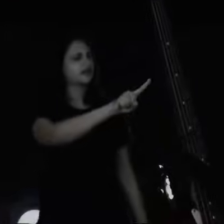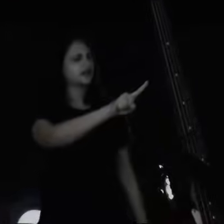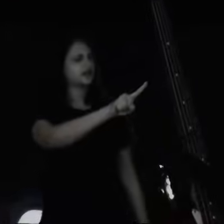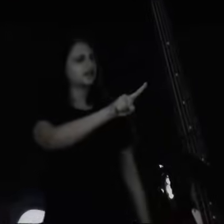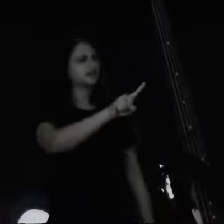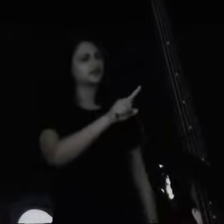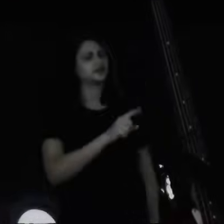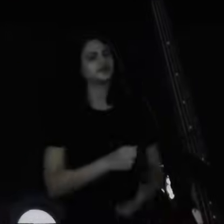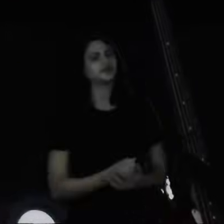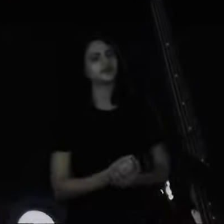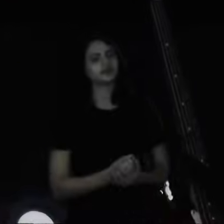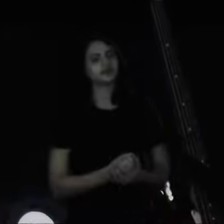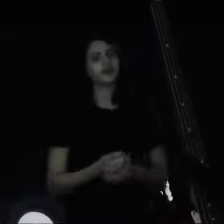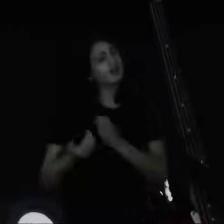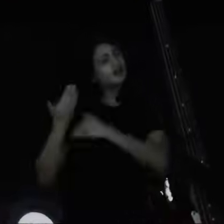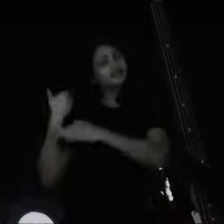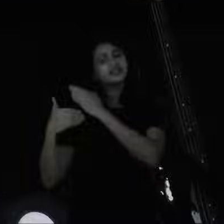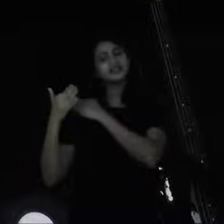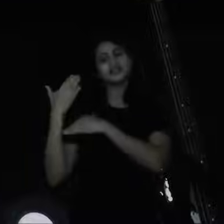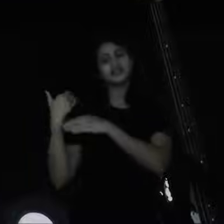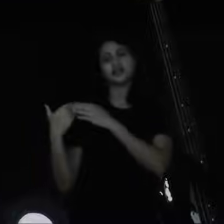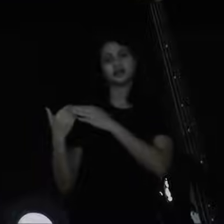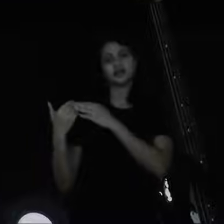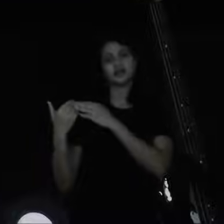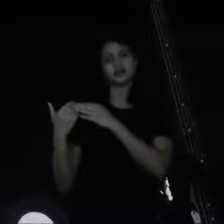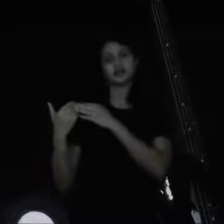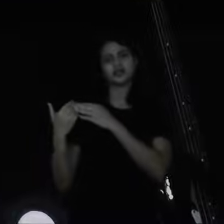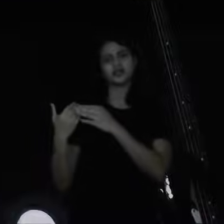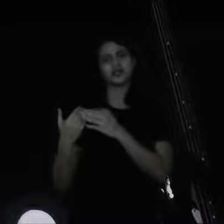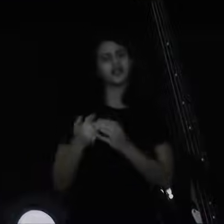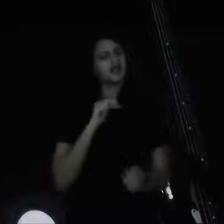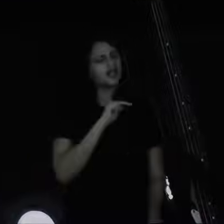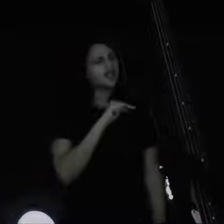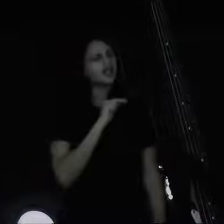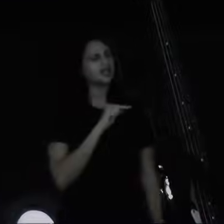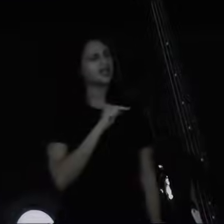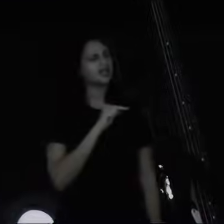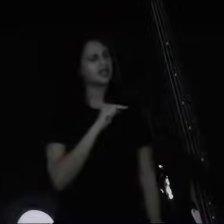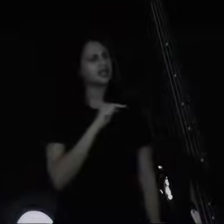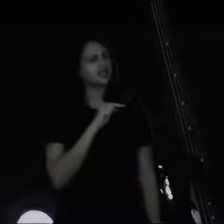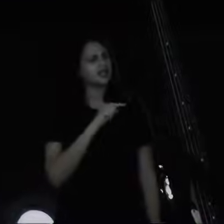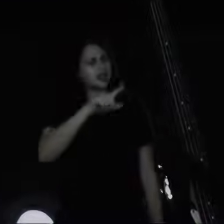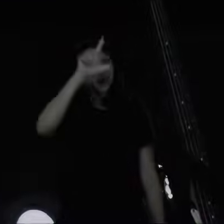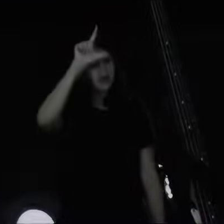época, a gente era o principal líder do povo de Israel.